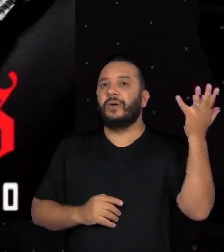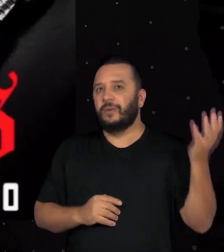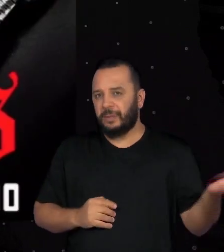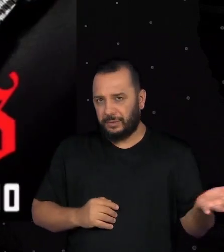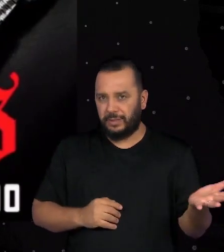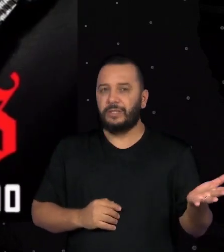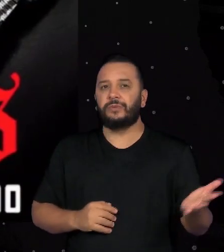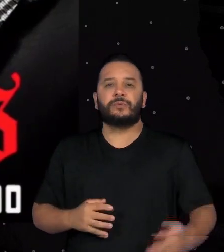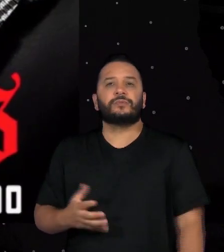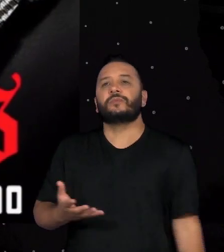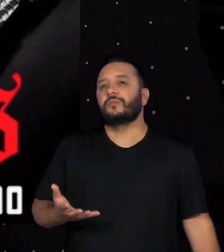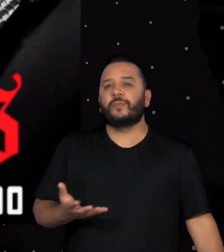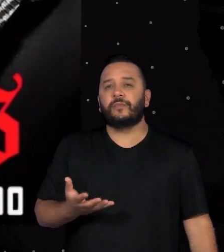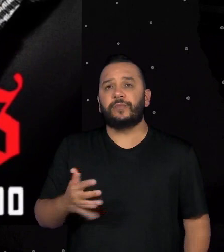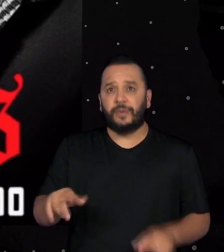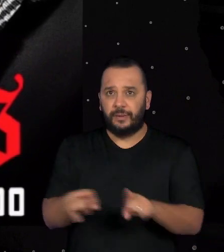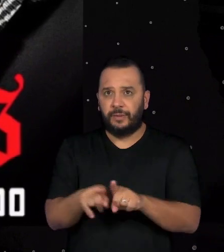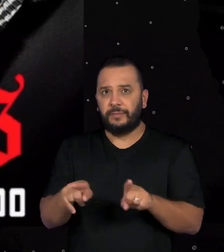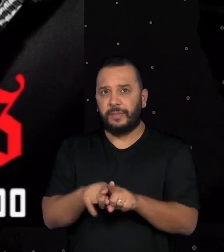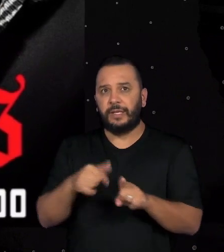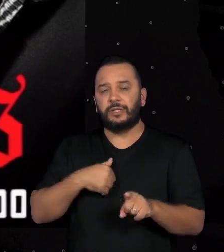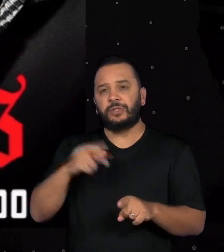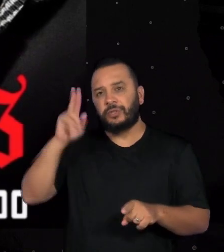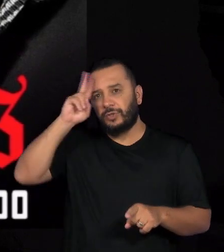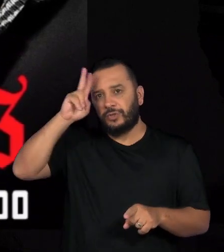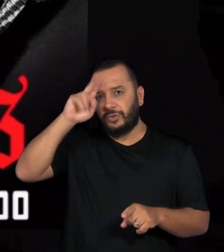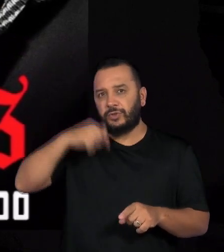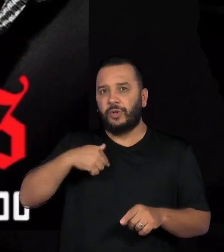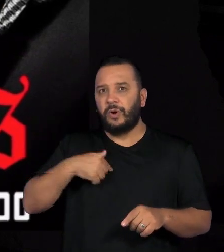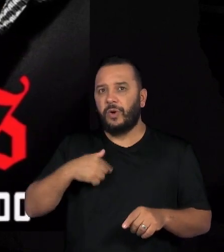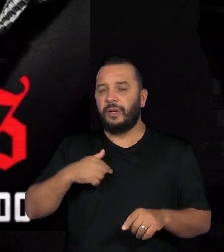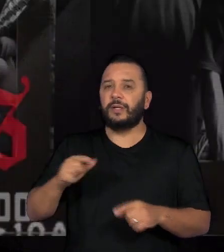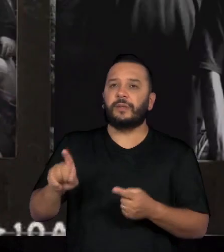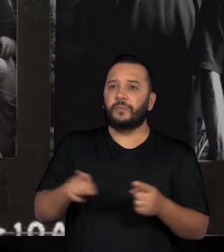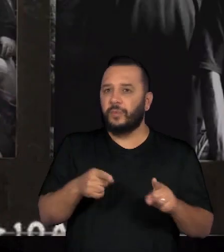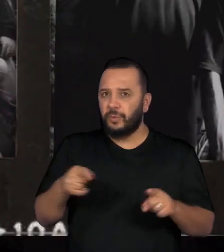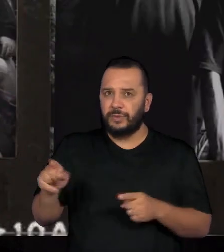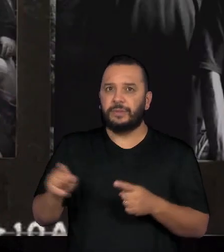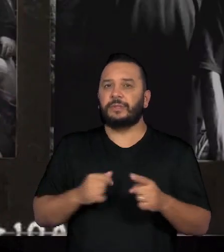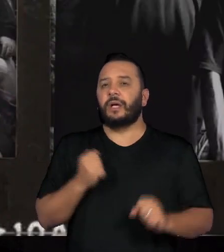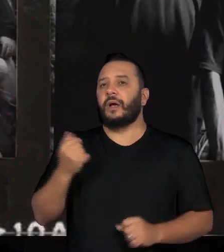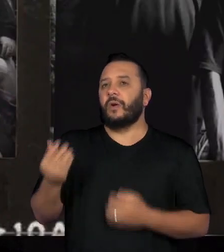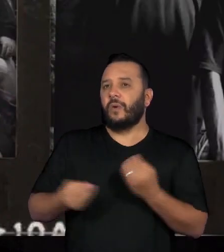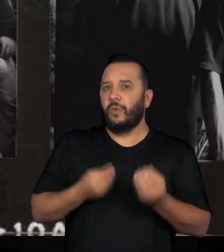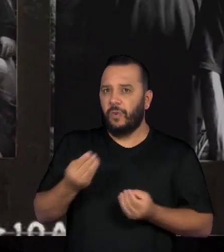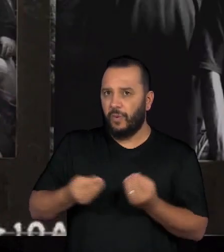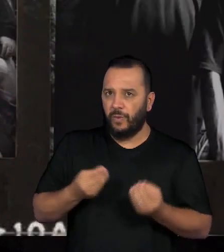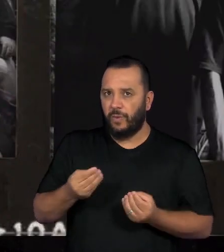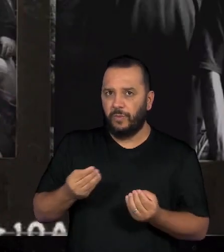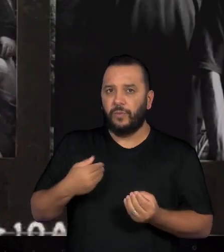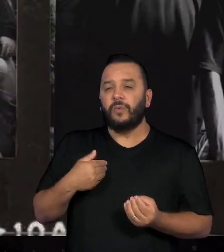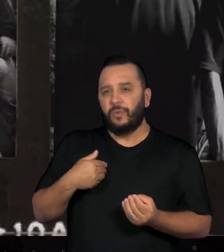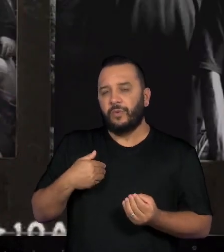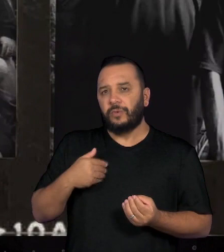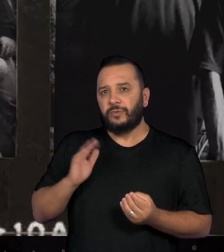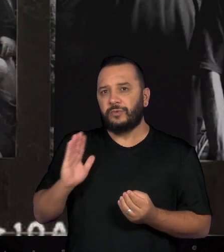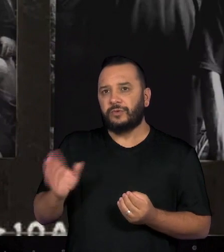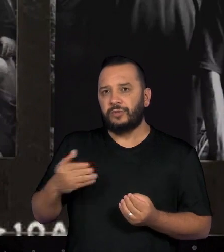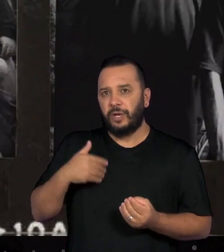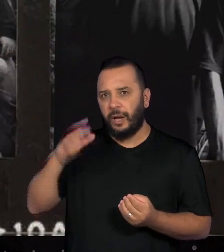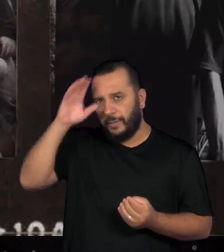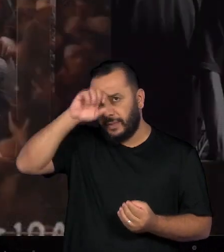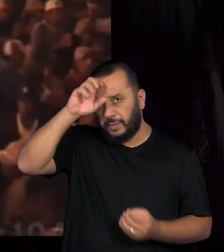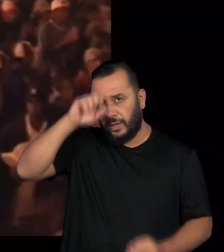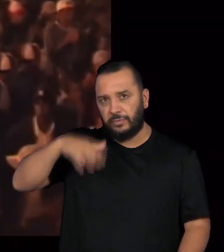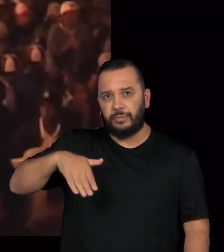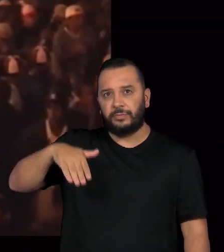alguma maneira e falando da música como o carro-chefe desse motor de transformação, sobretudo para nós,